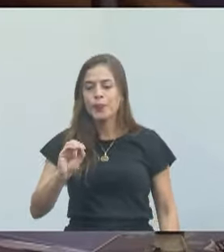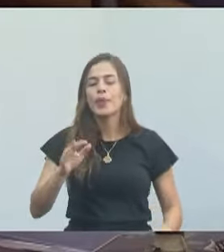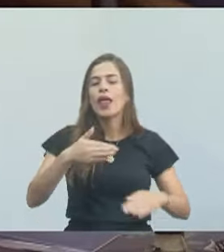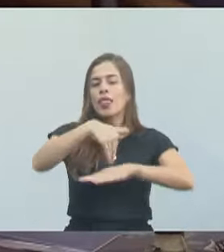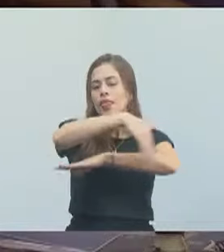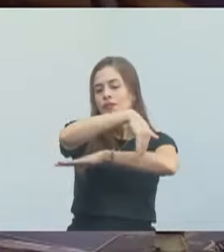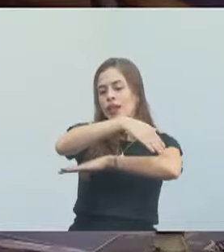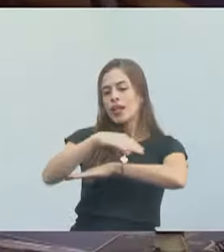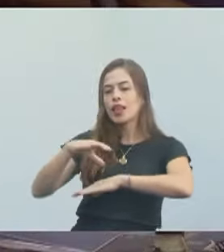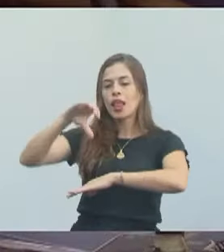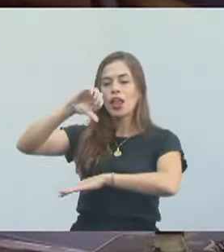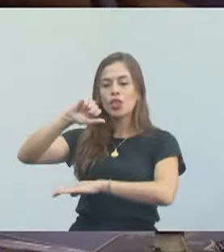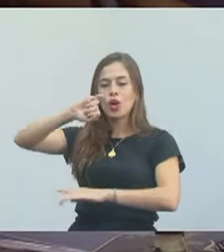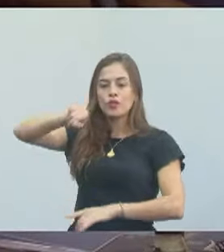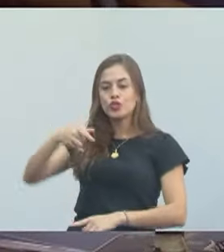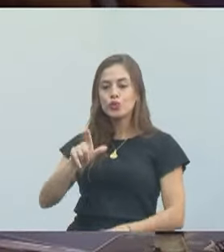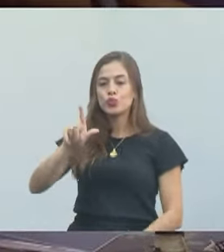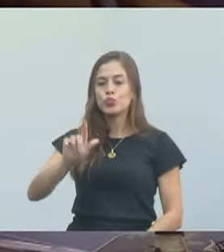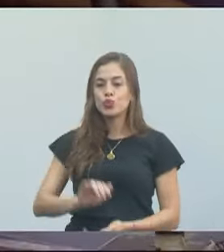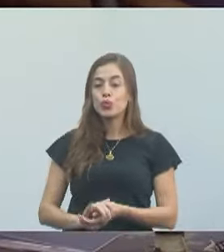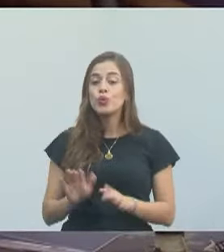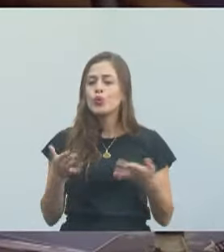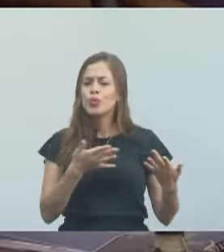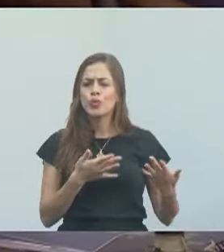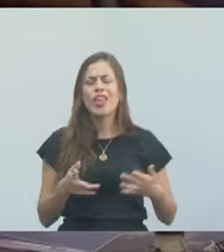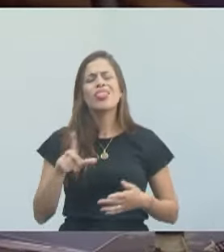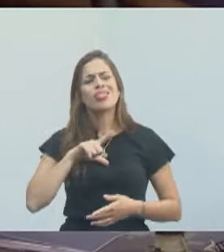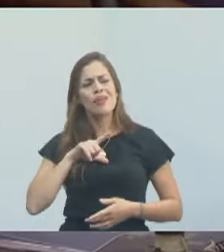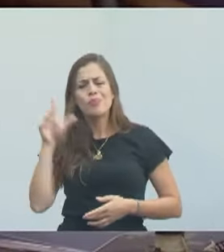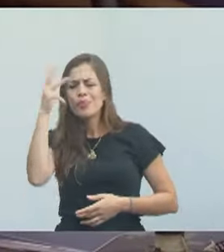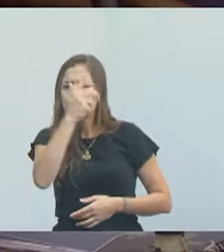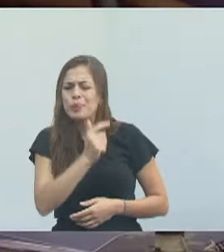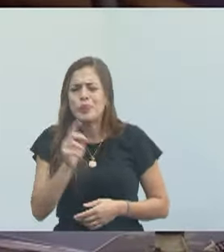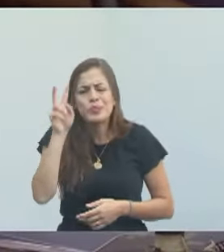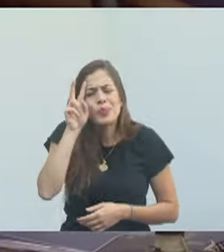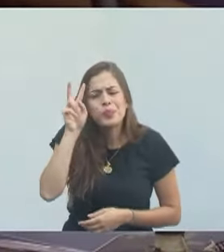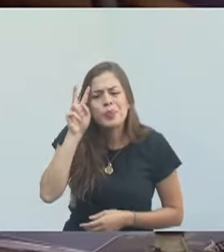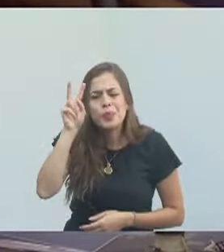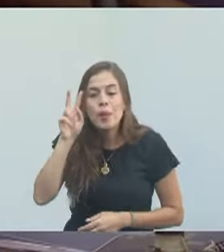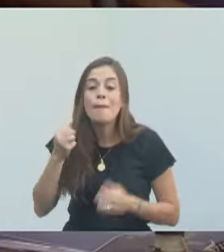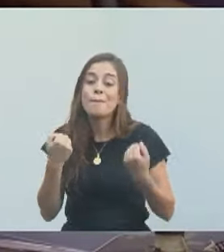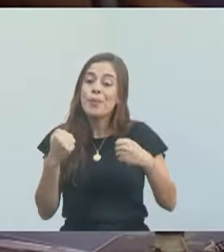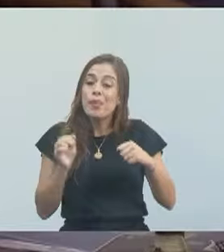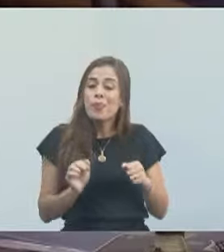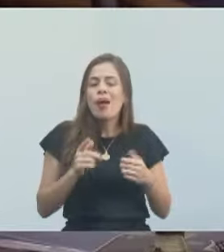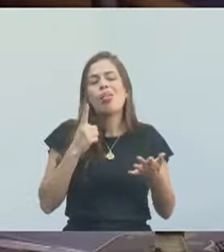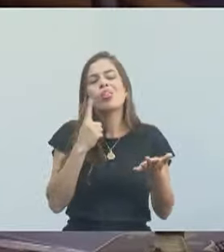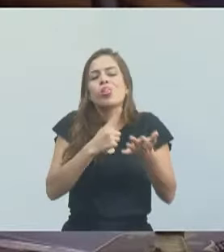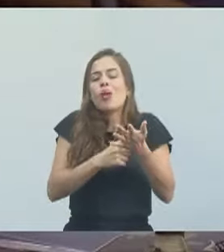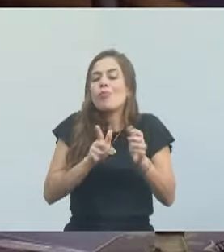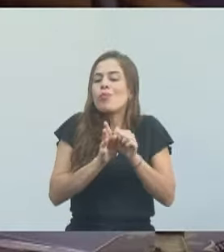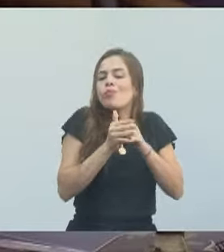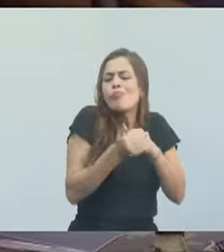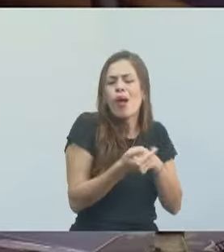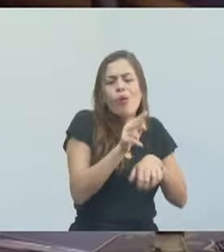não é? De prédios históricos, mas que a gente precisa ter esse compromisso de preservação para que a gente possa